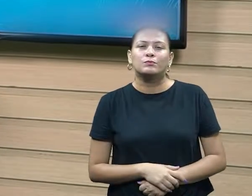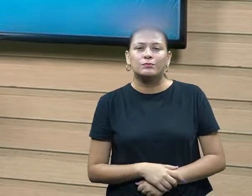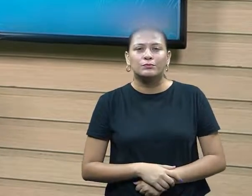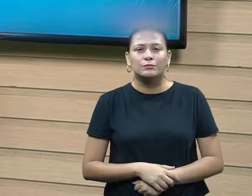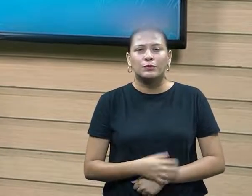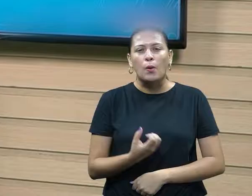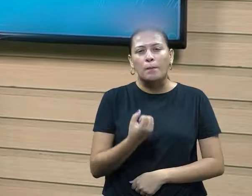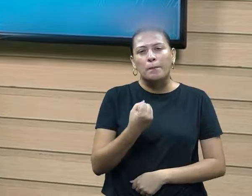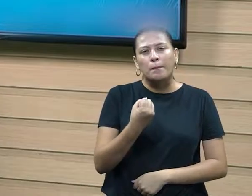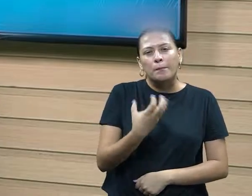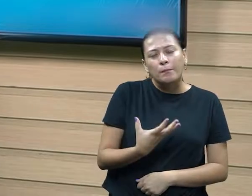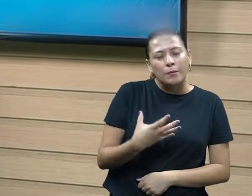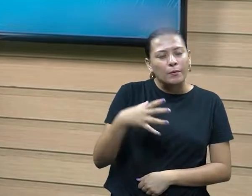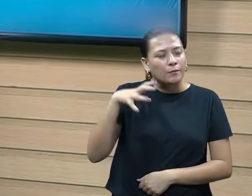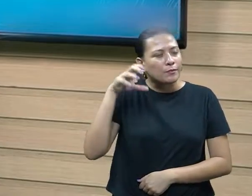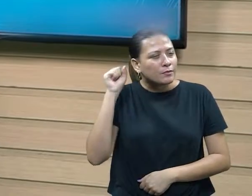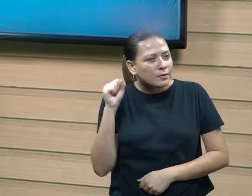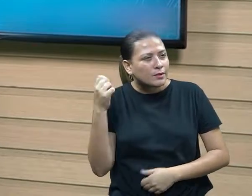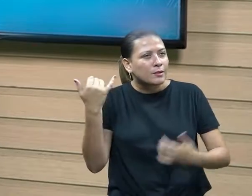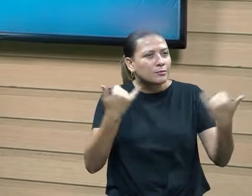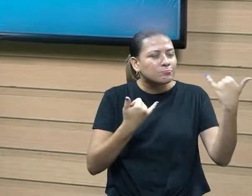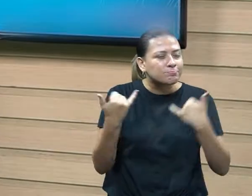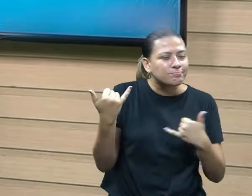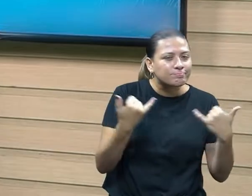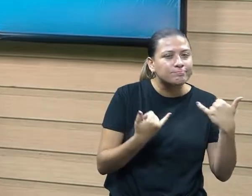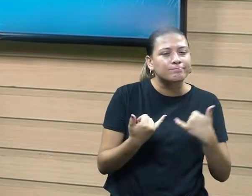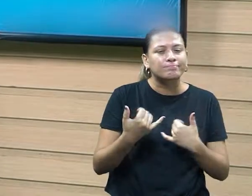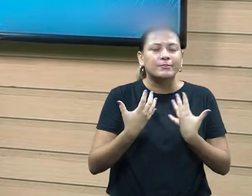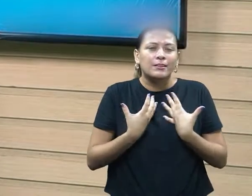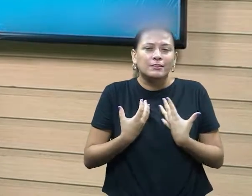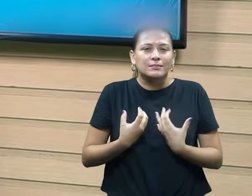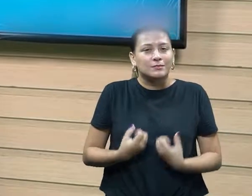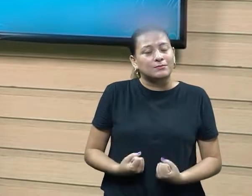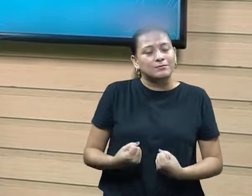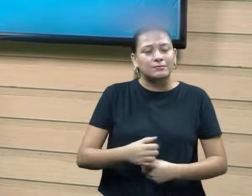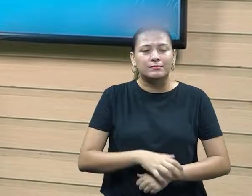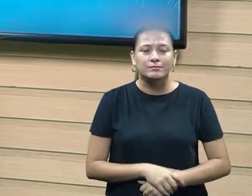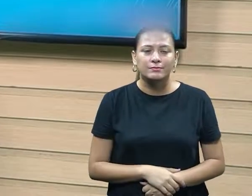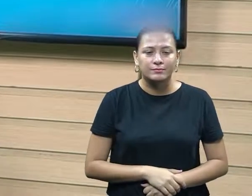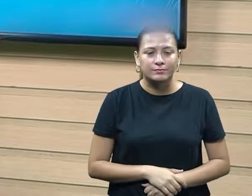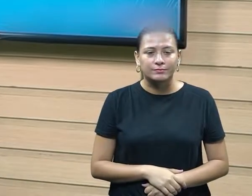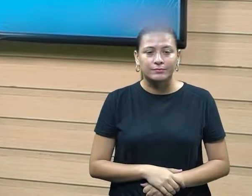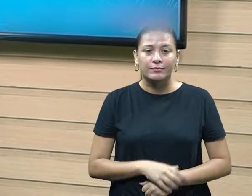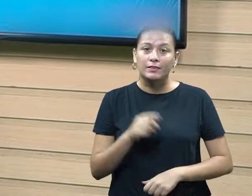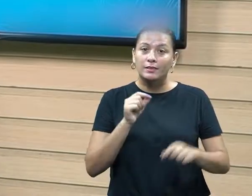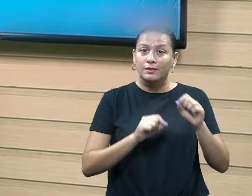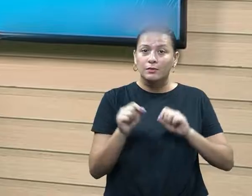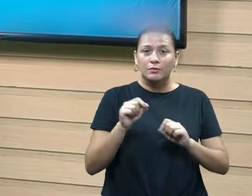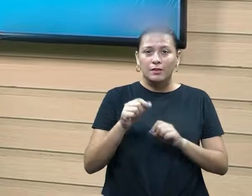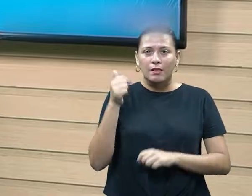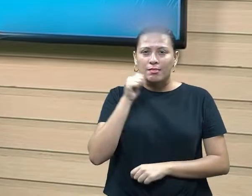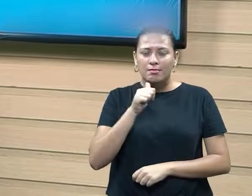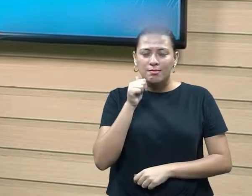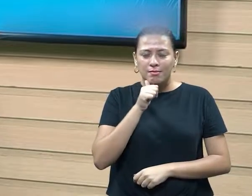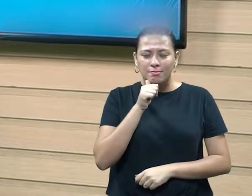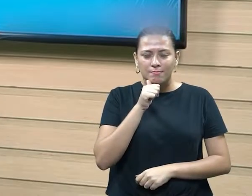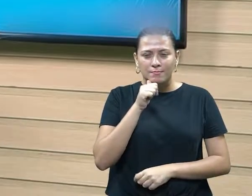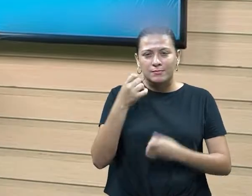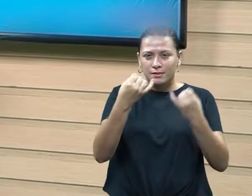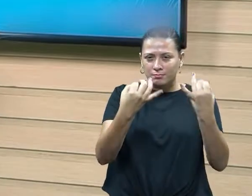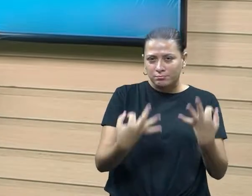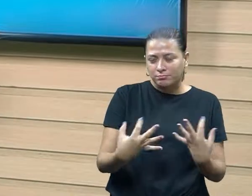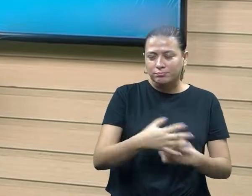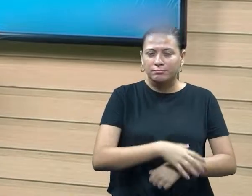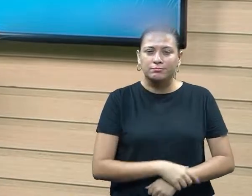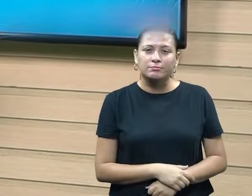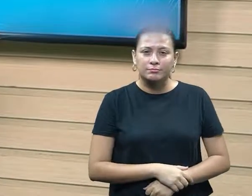E aqui, quando fala essa questão do bom ouvinte, repara que como a Tágila trouxe para nós, que é aquela questão de ouvir mais, né, e falar menos.